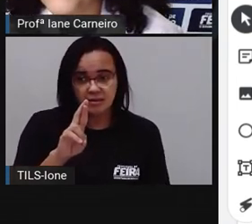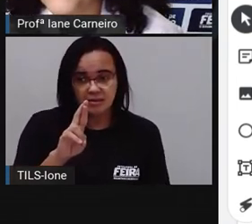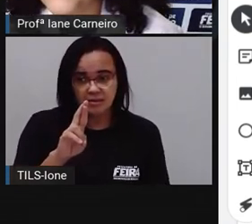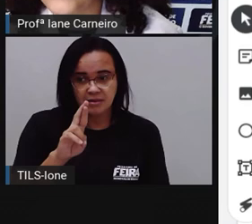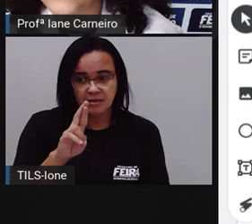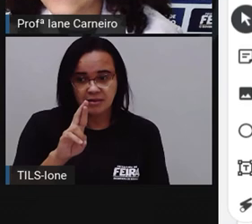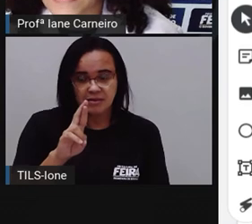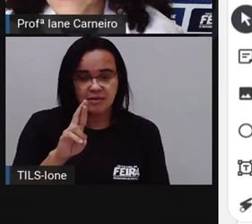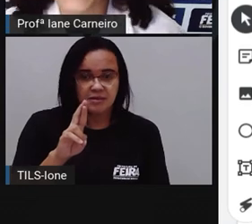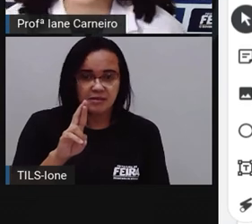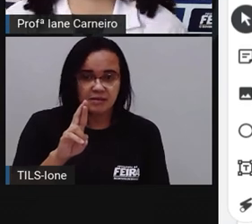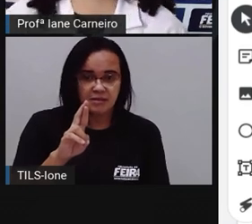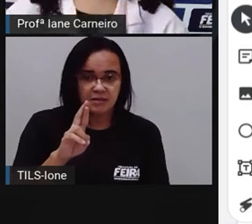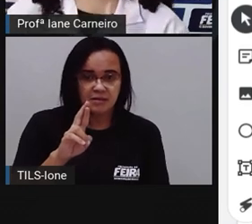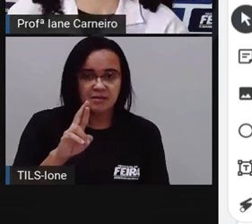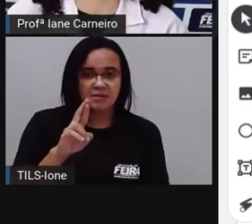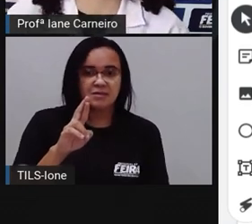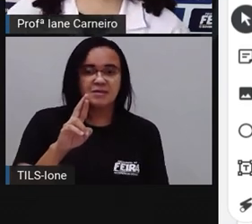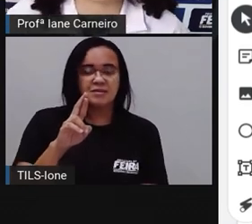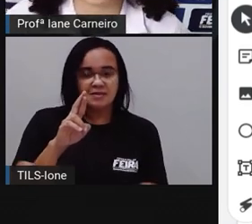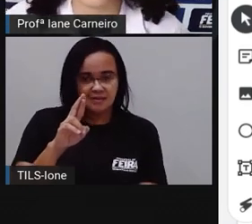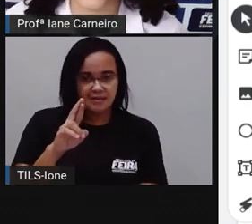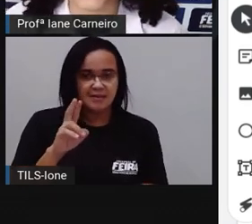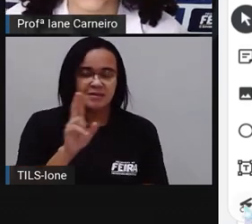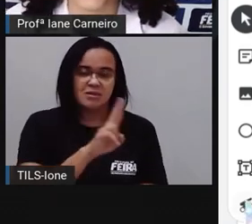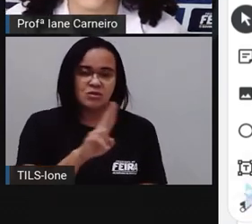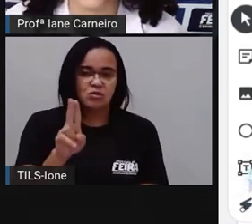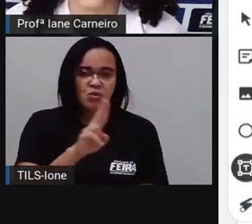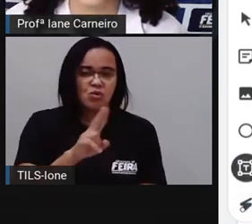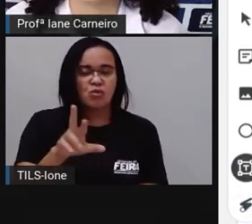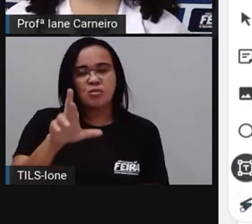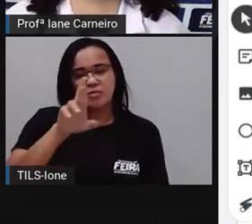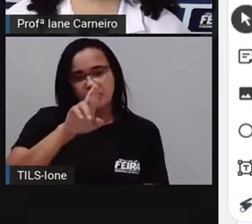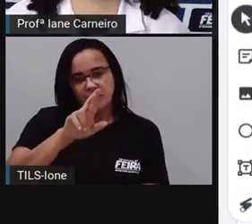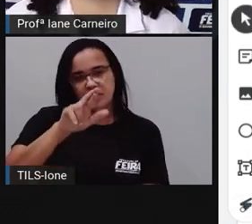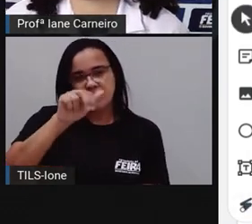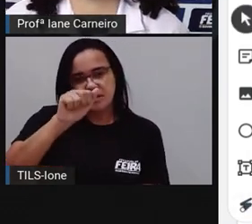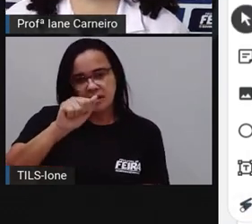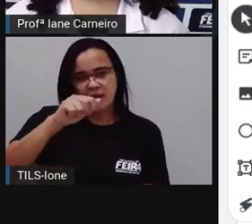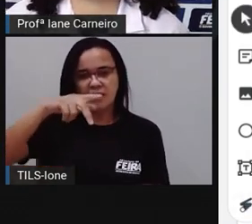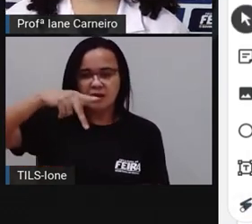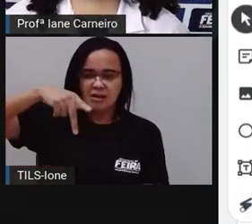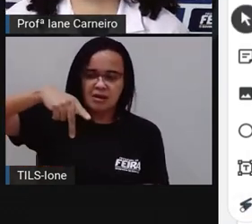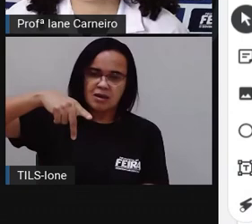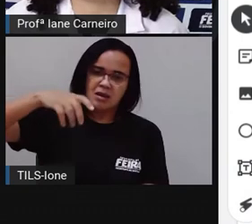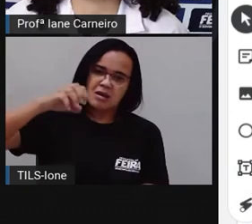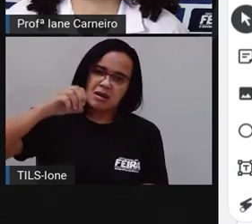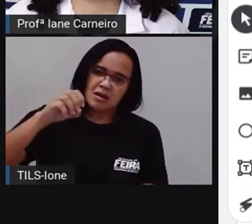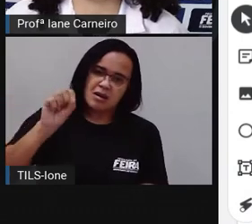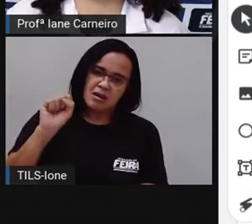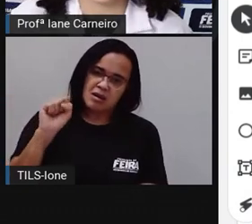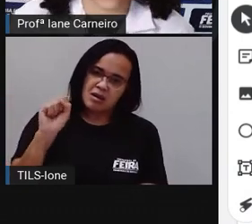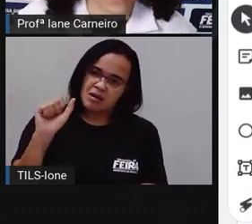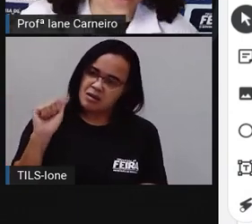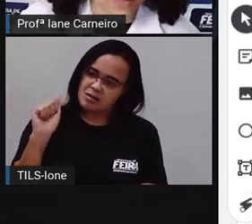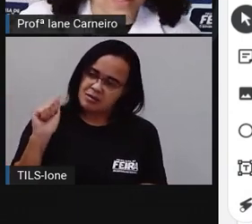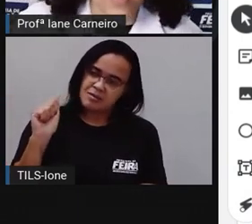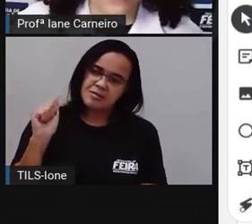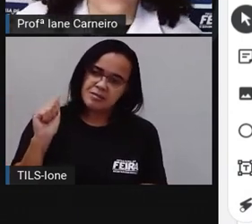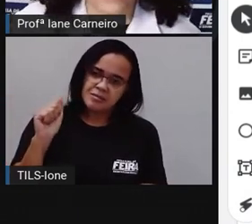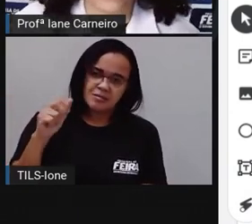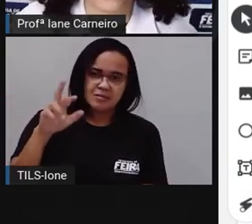ver. Foi a raposa. Vamos escrever raposa? Vamos lá. Ó. Raposa tem uma pegadinha.